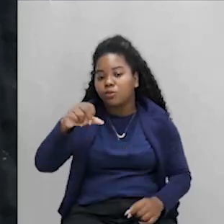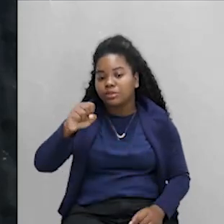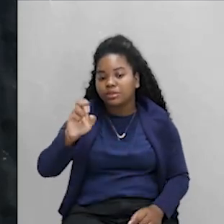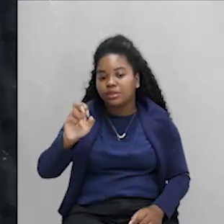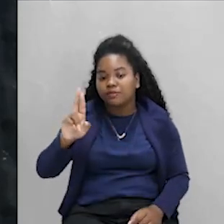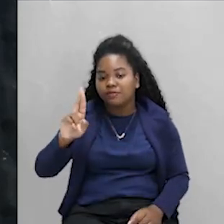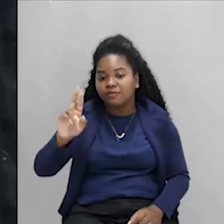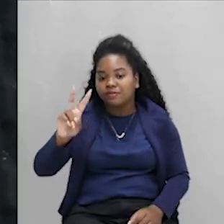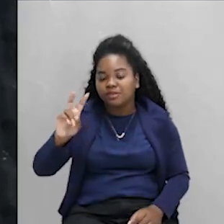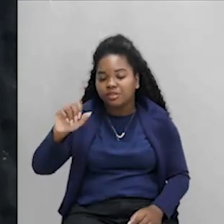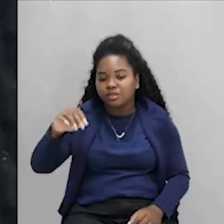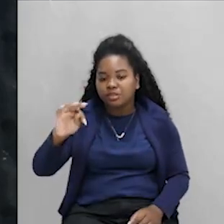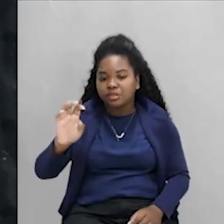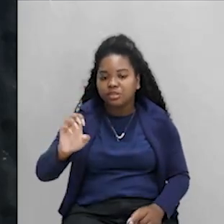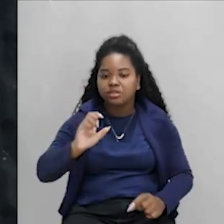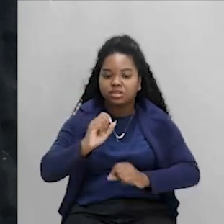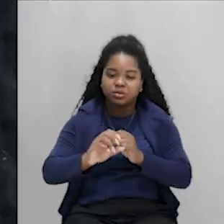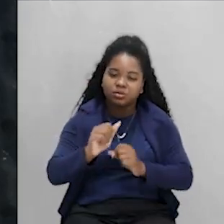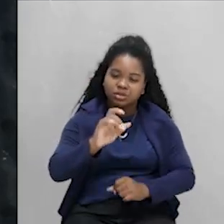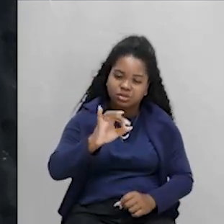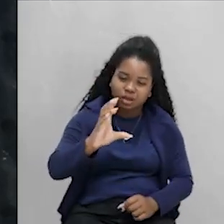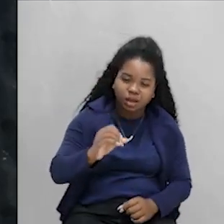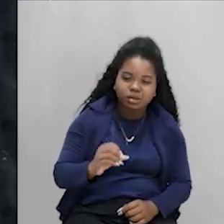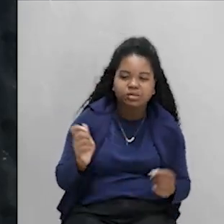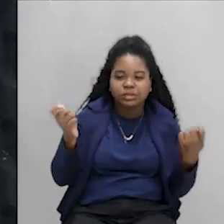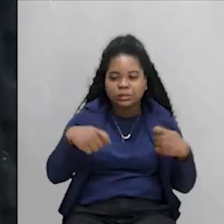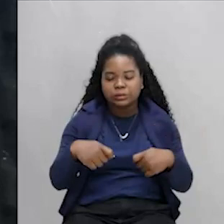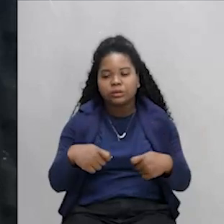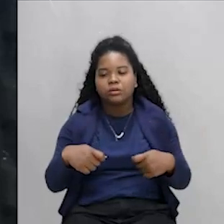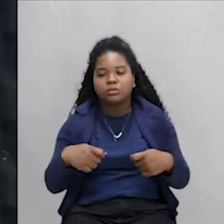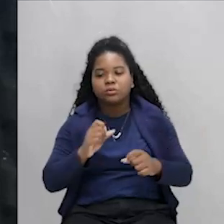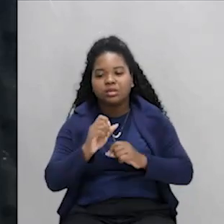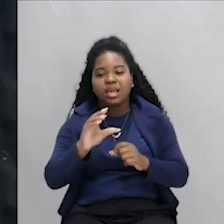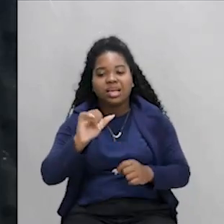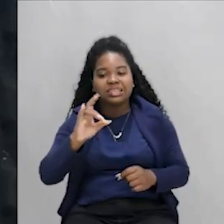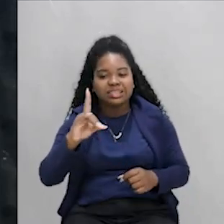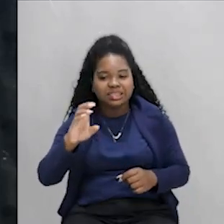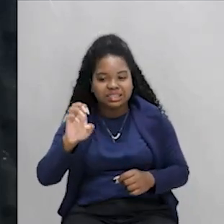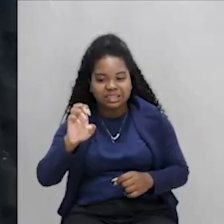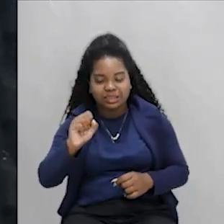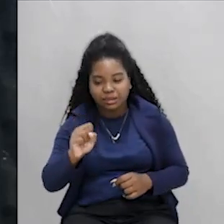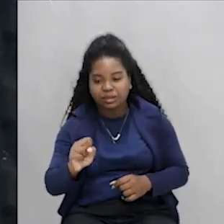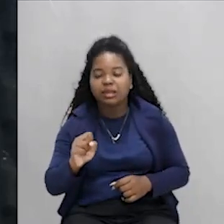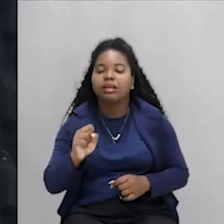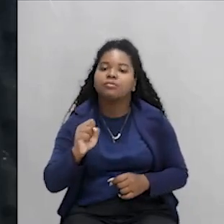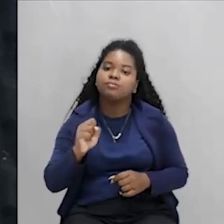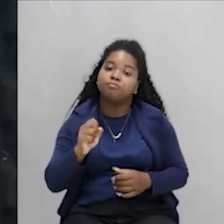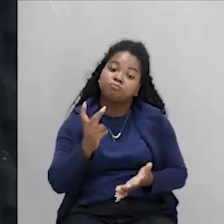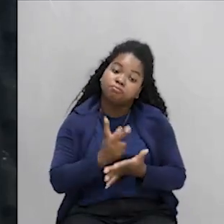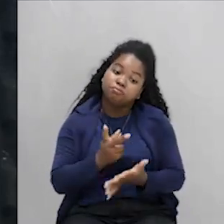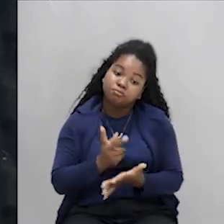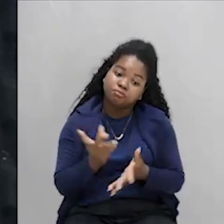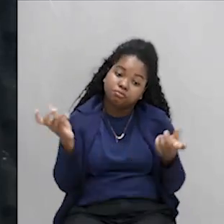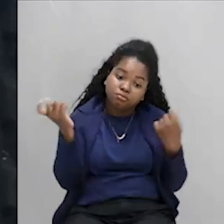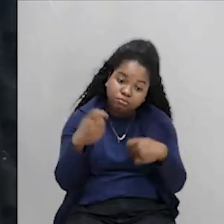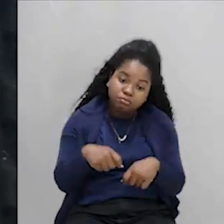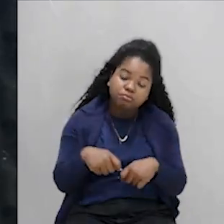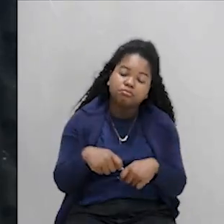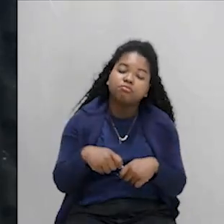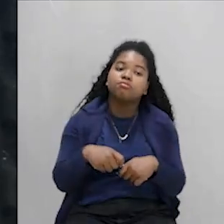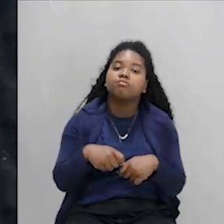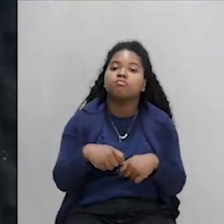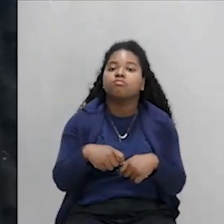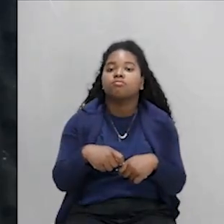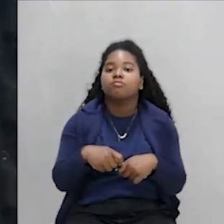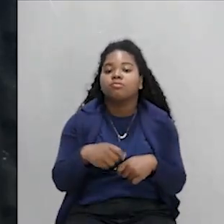que aí são ácidos então isso pode gerar uma hiperacidez Então sempre que for possível é